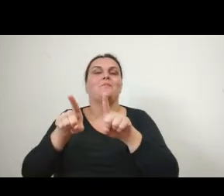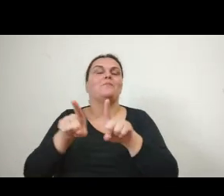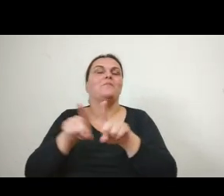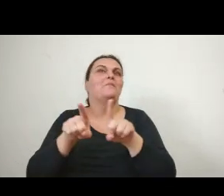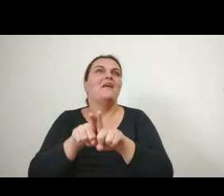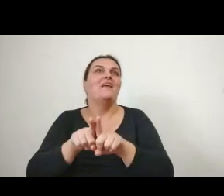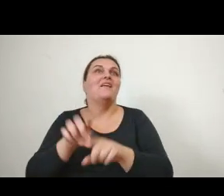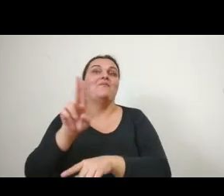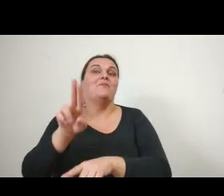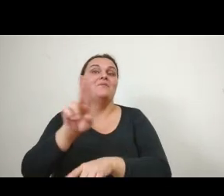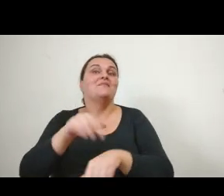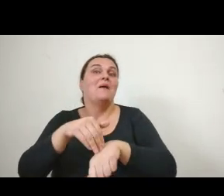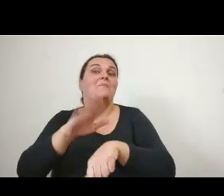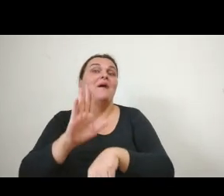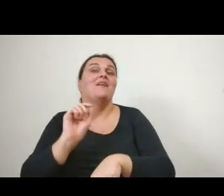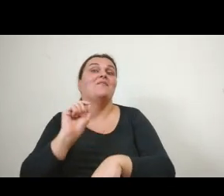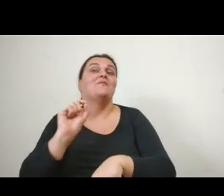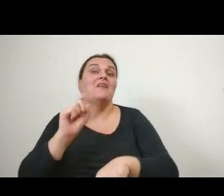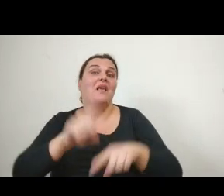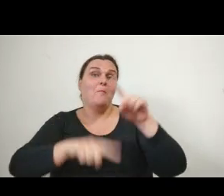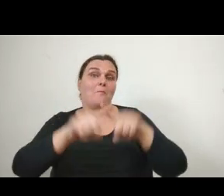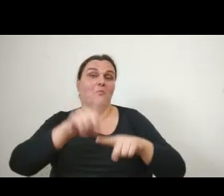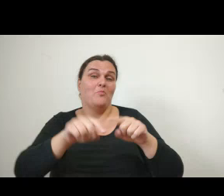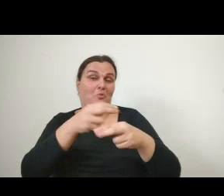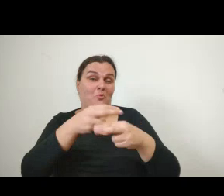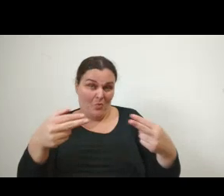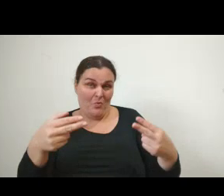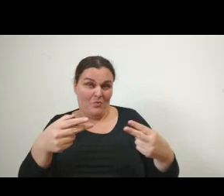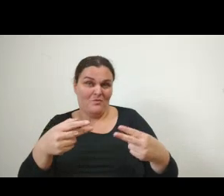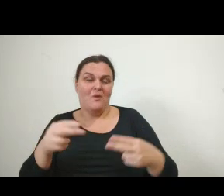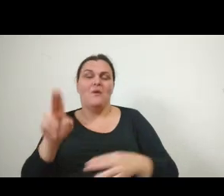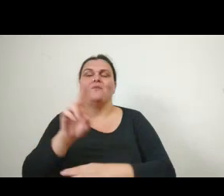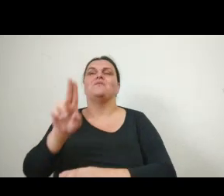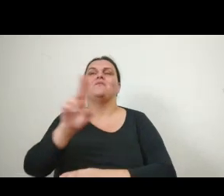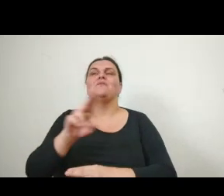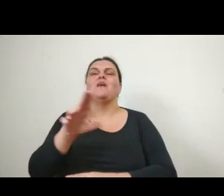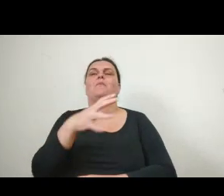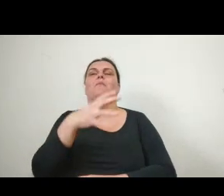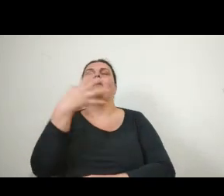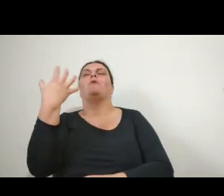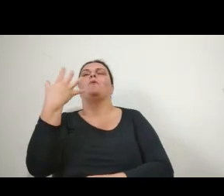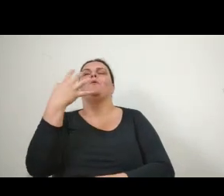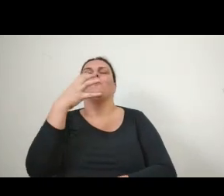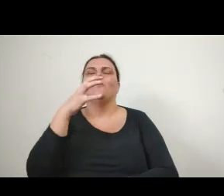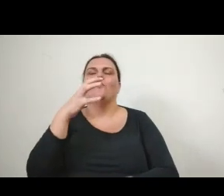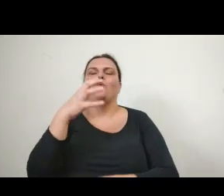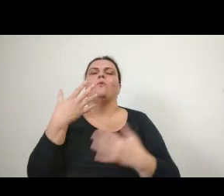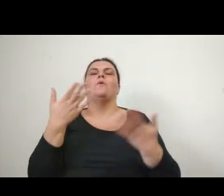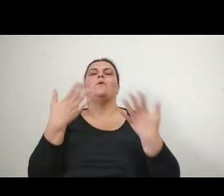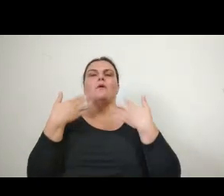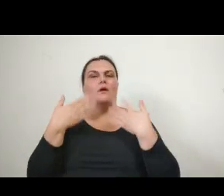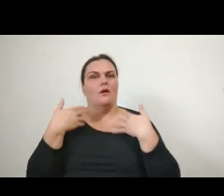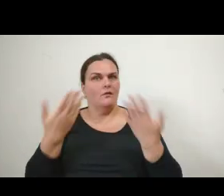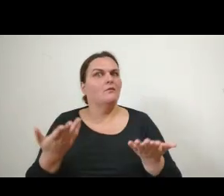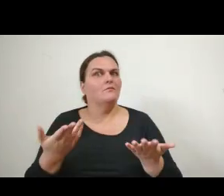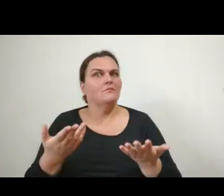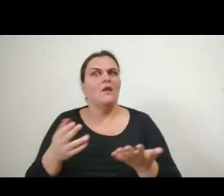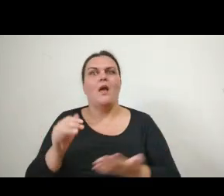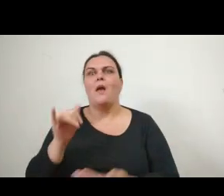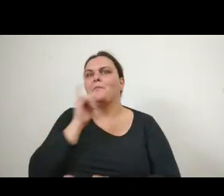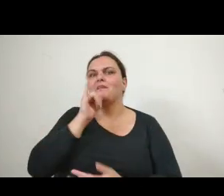Com o aumento da temperatura, podemos ter, por exemplo, né, mais ar-condicionados ligados, uma maior então demanda